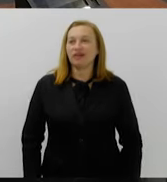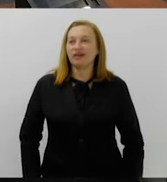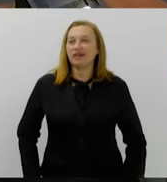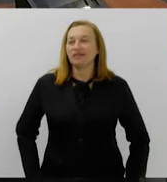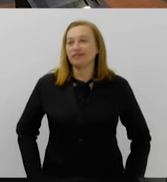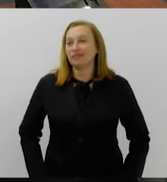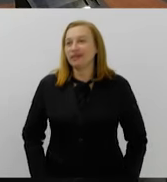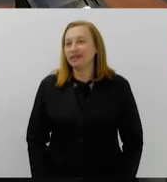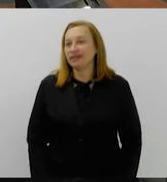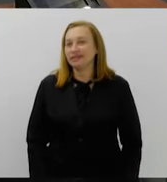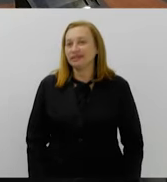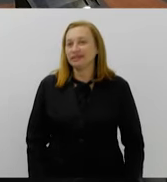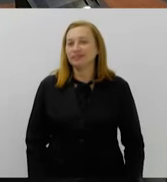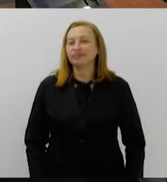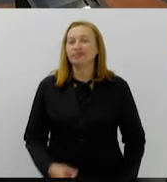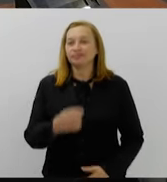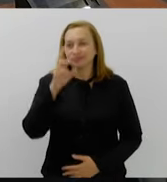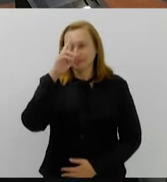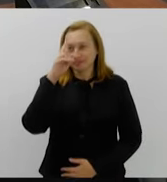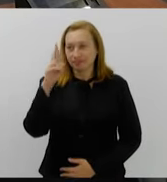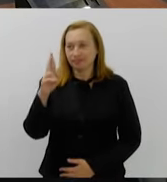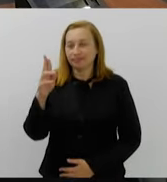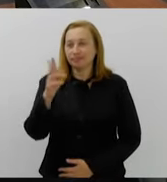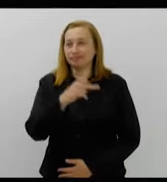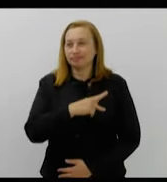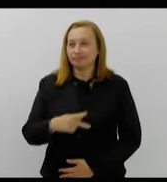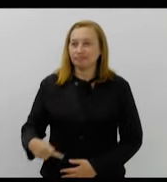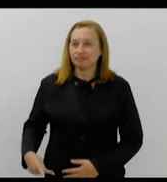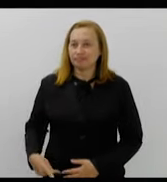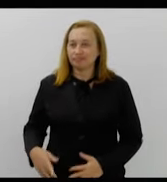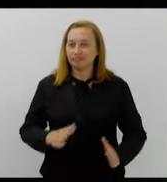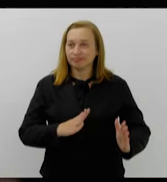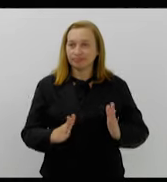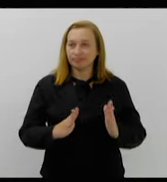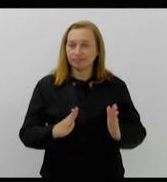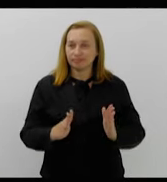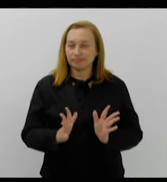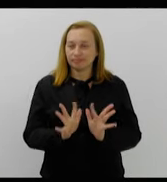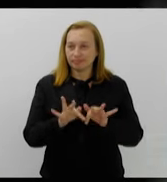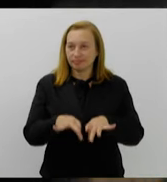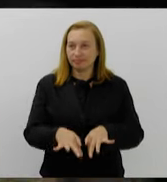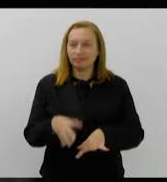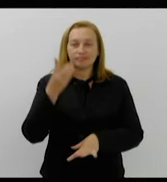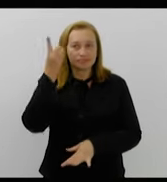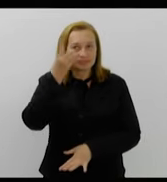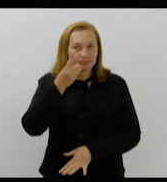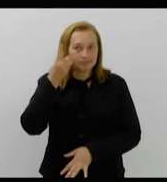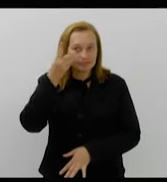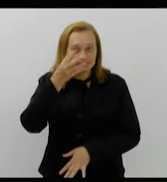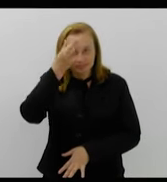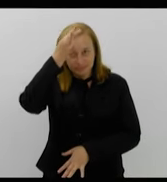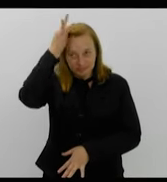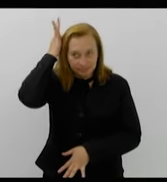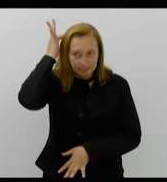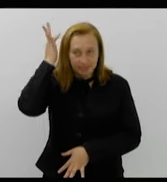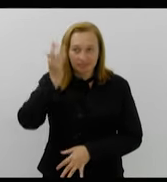senhor presidente do expediente final Deputado Fred